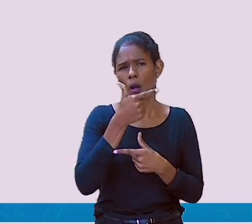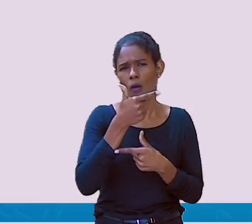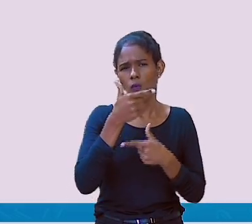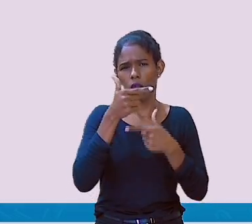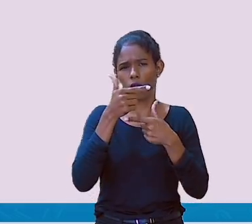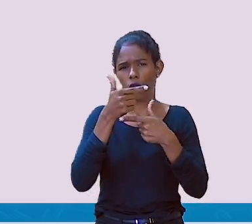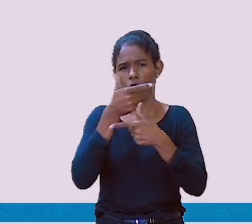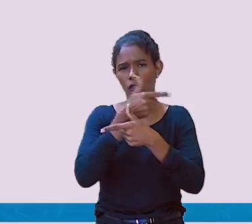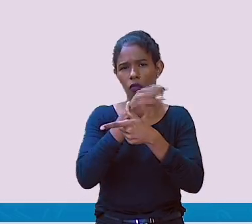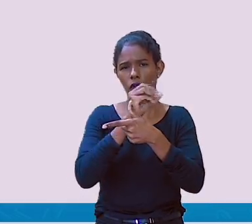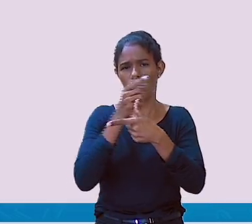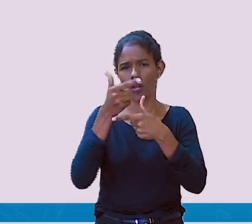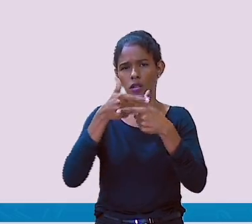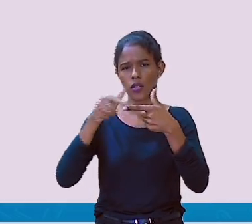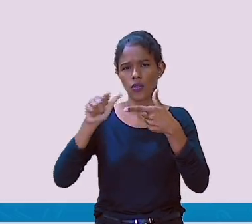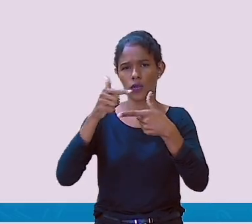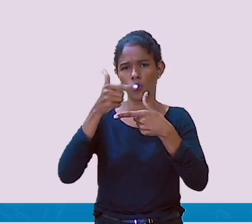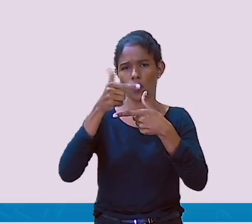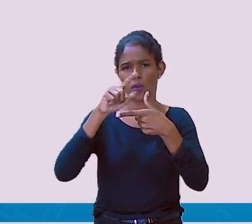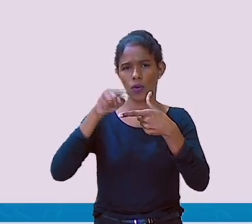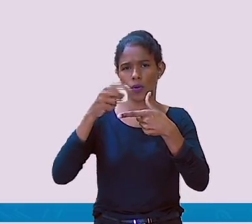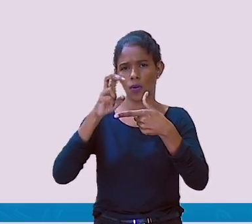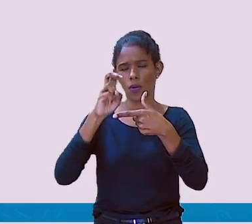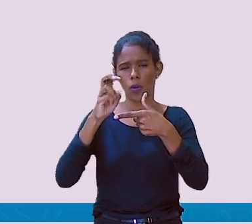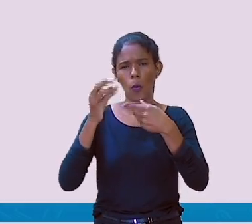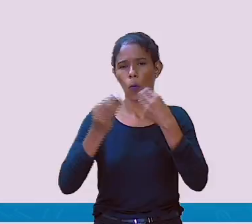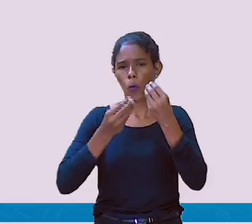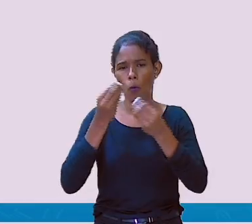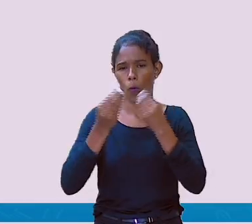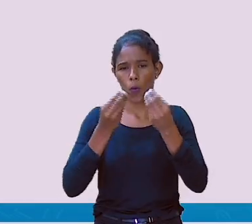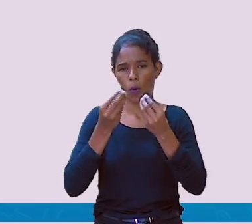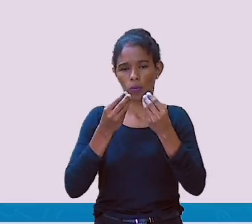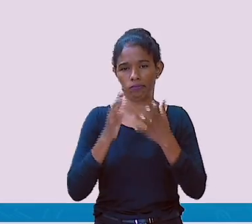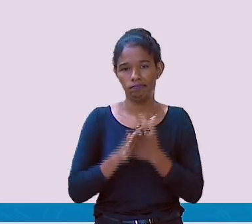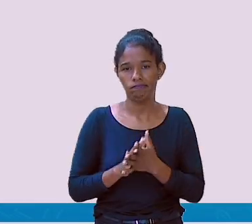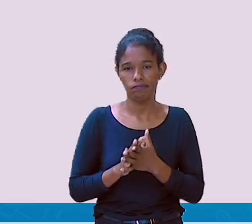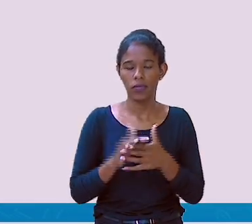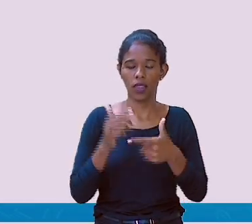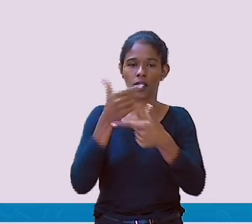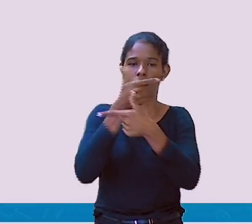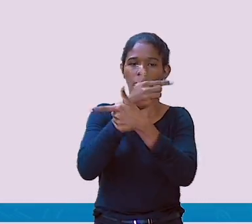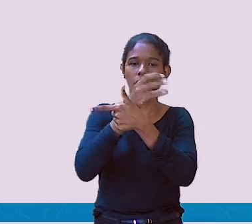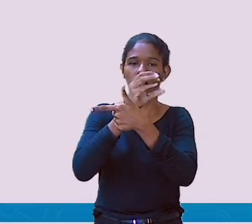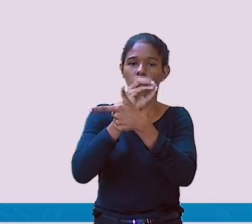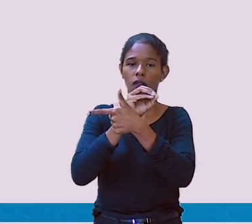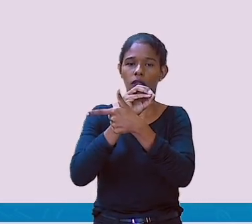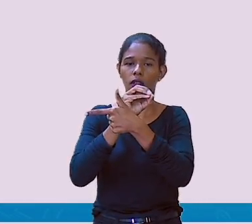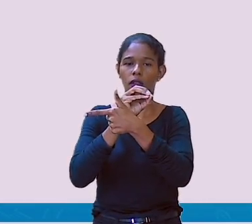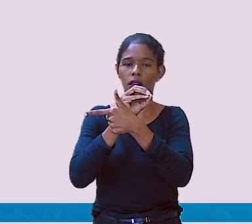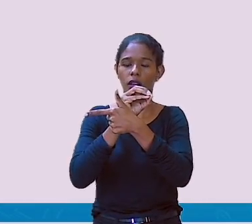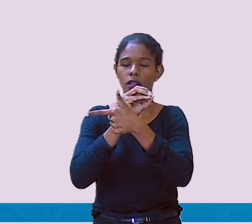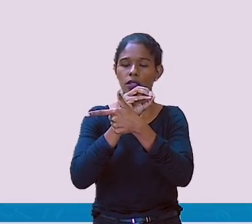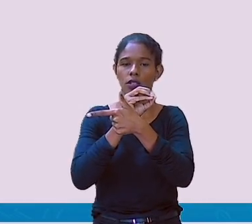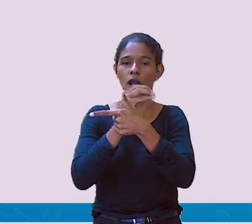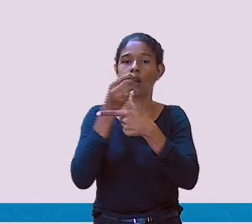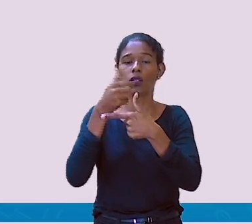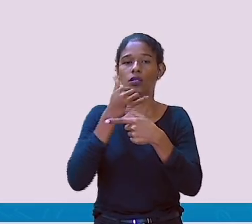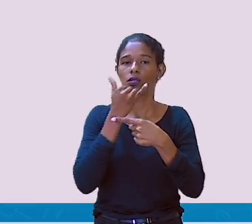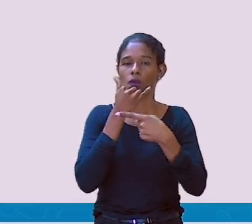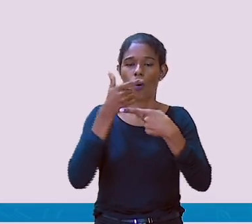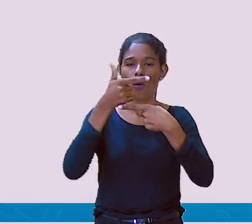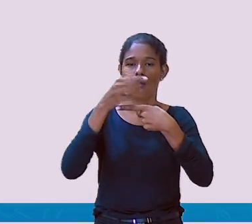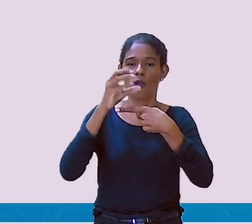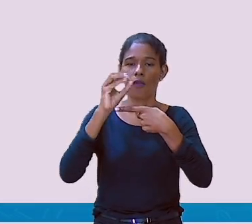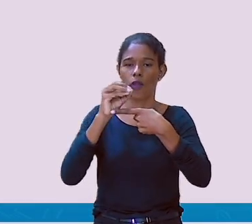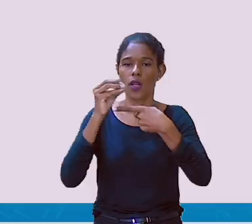2,5? Sim, você pode pegar 20 sobre 25